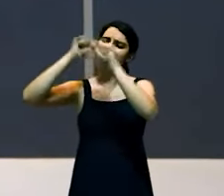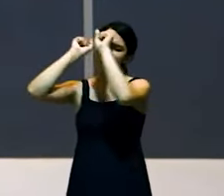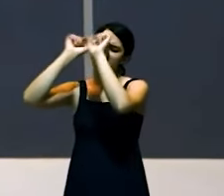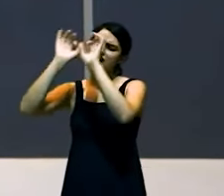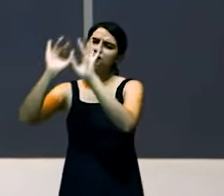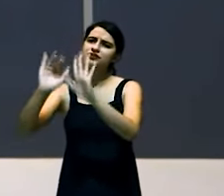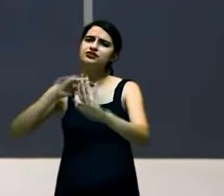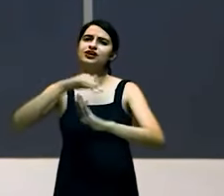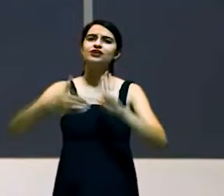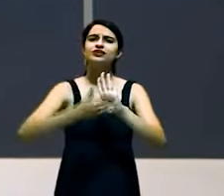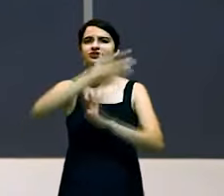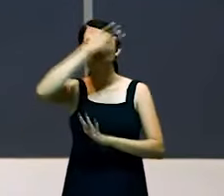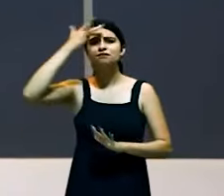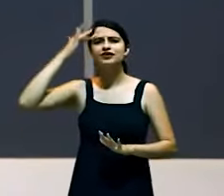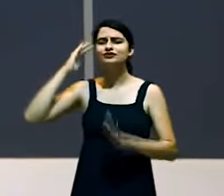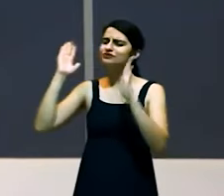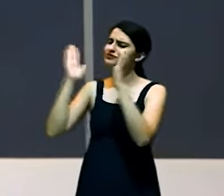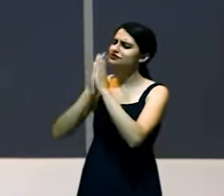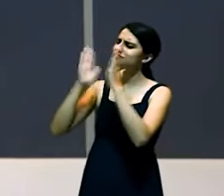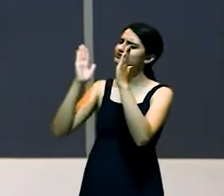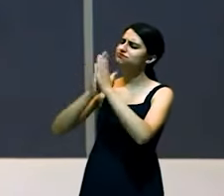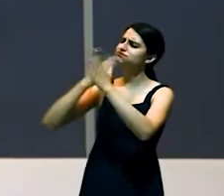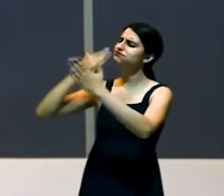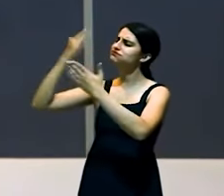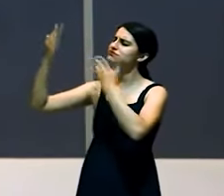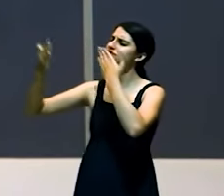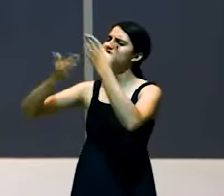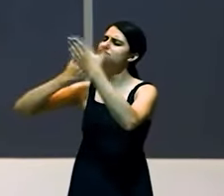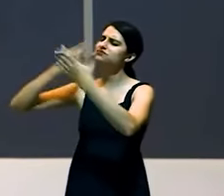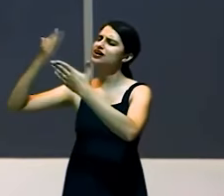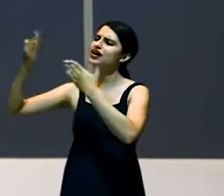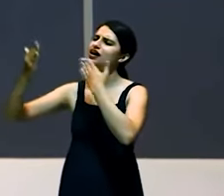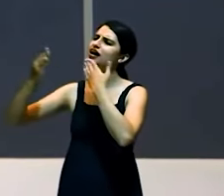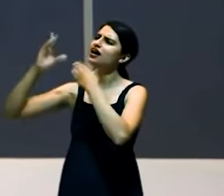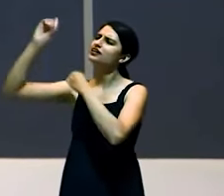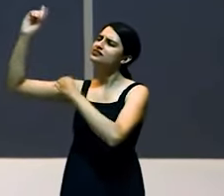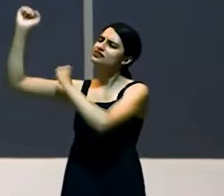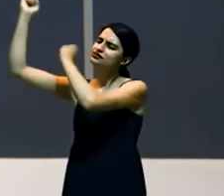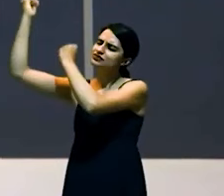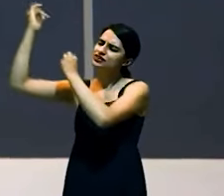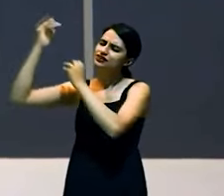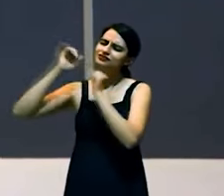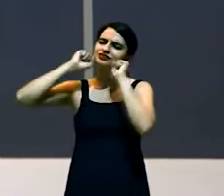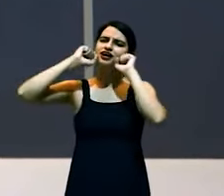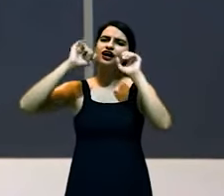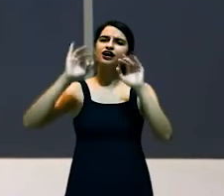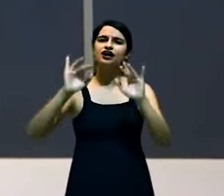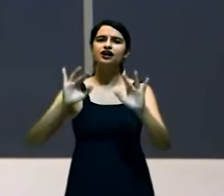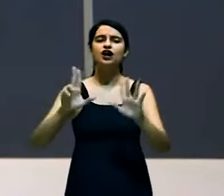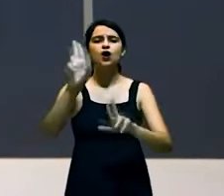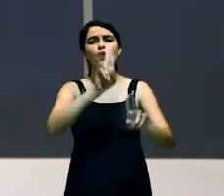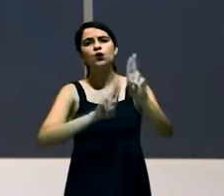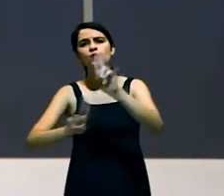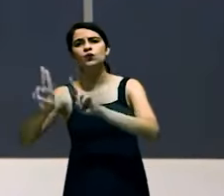que clamam, que ajudam, que fazem por missões. Levanta missionários nesta igreja, Senhor. É o nosso pedido, é o